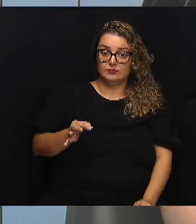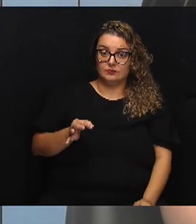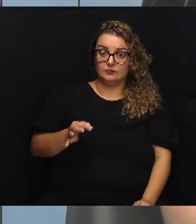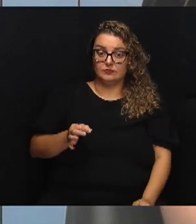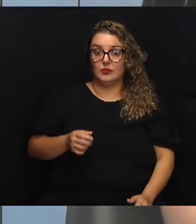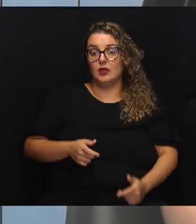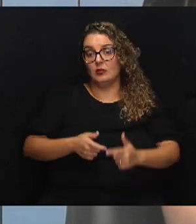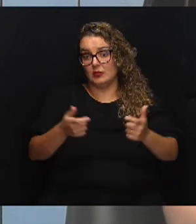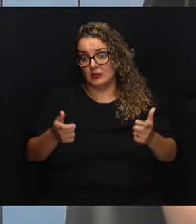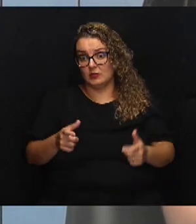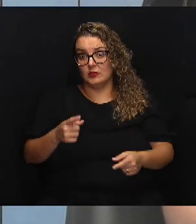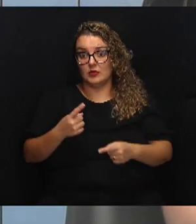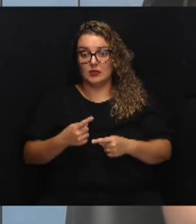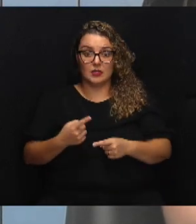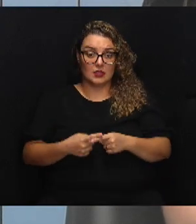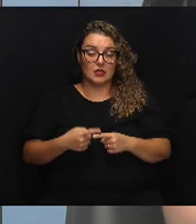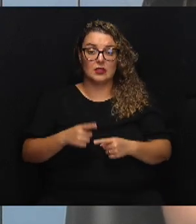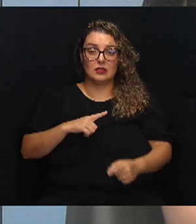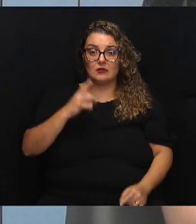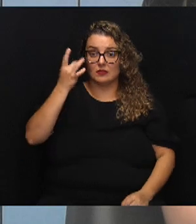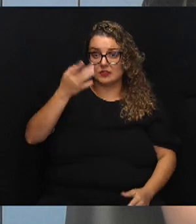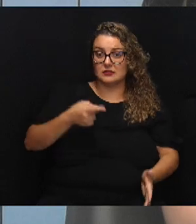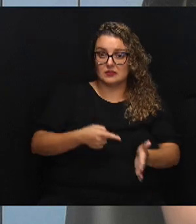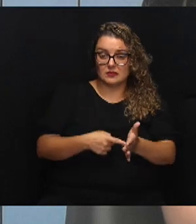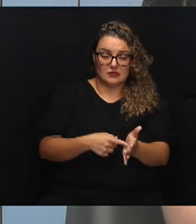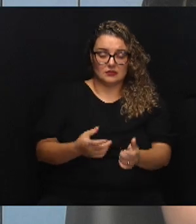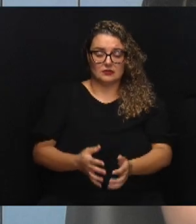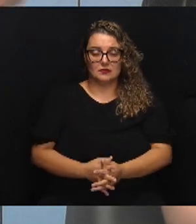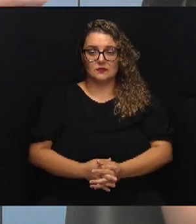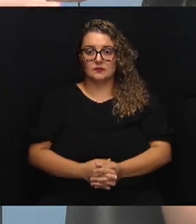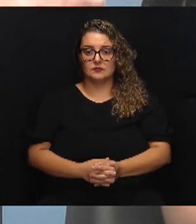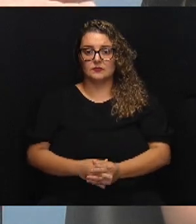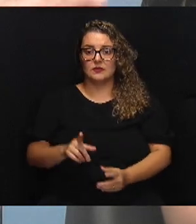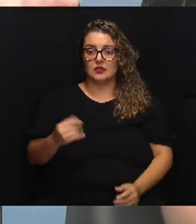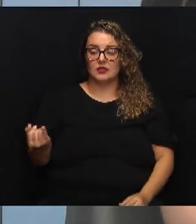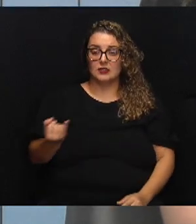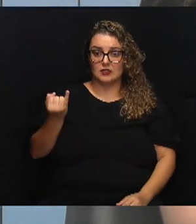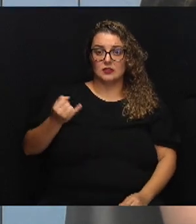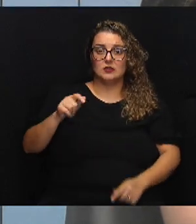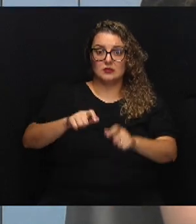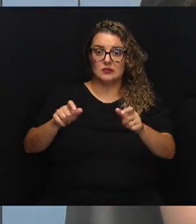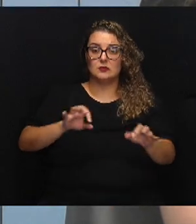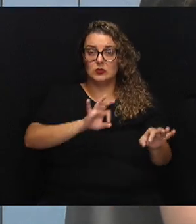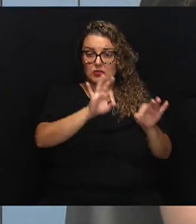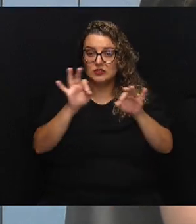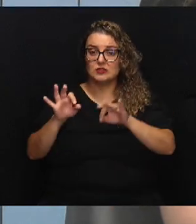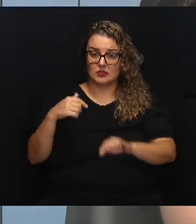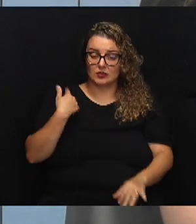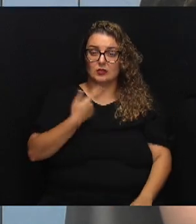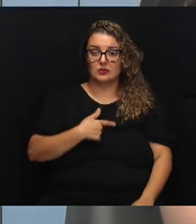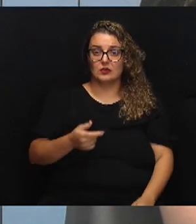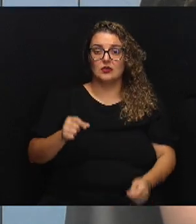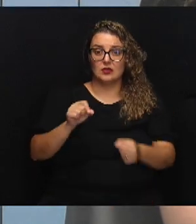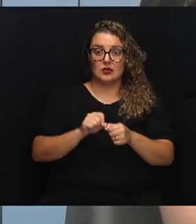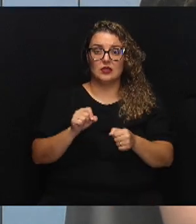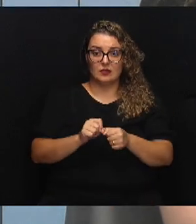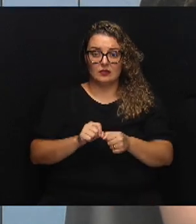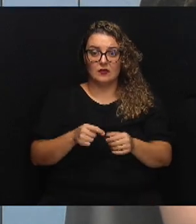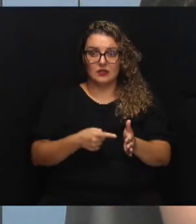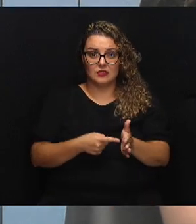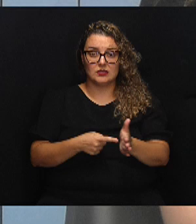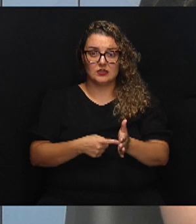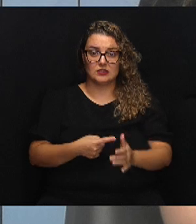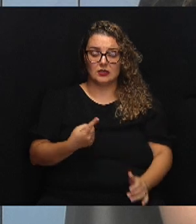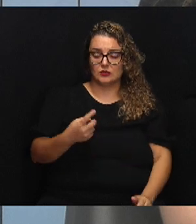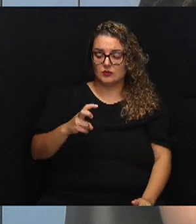aumentando, porque tem facilidade também de denunciar hoje. Então, mas é importante que as pessoas que estão nos assistindo aqui, elas façam a denúncia, tem lá